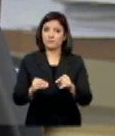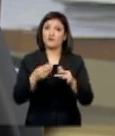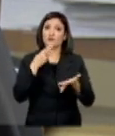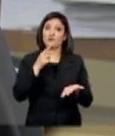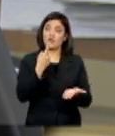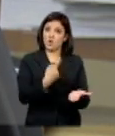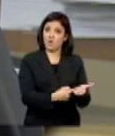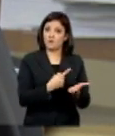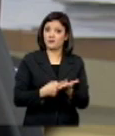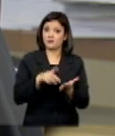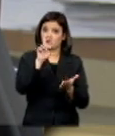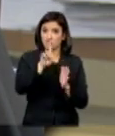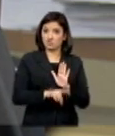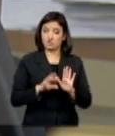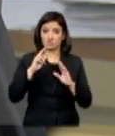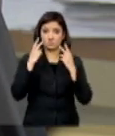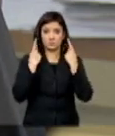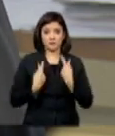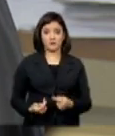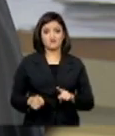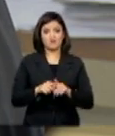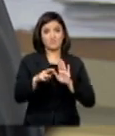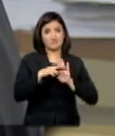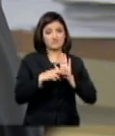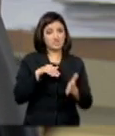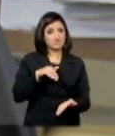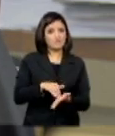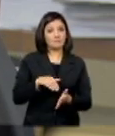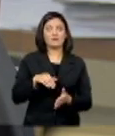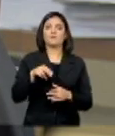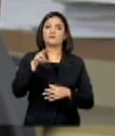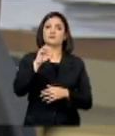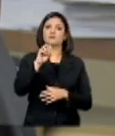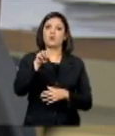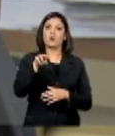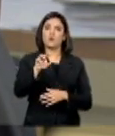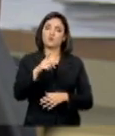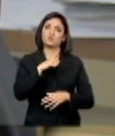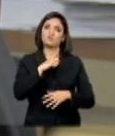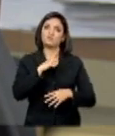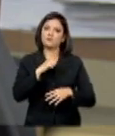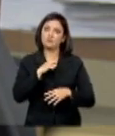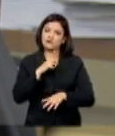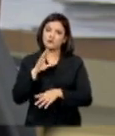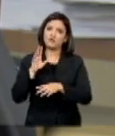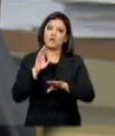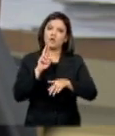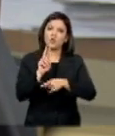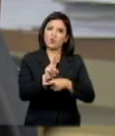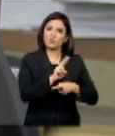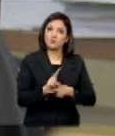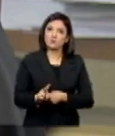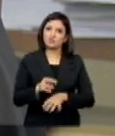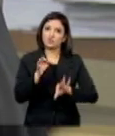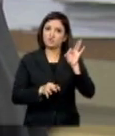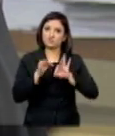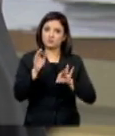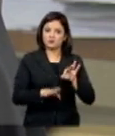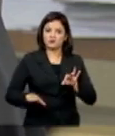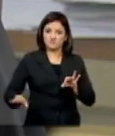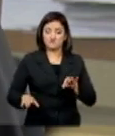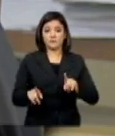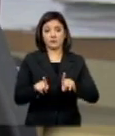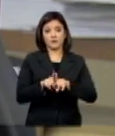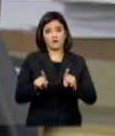regras mínimas das nações unidas para a administração da justiça de menores ao contrário do que defendido pelos autores